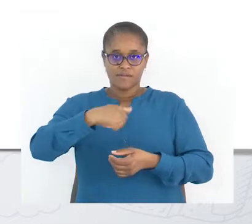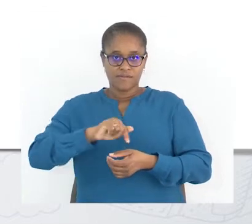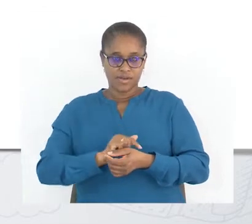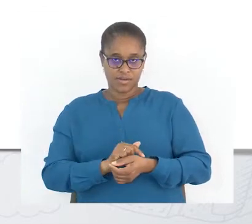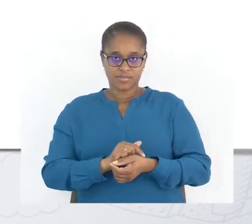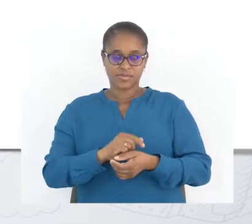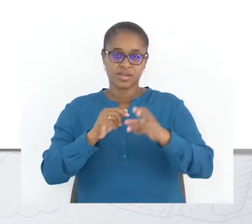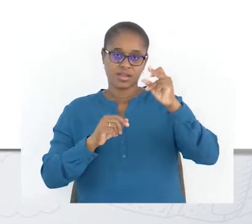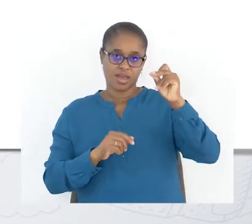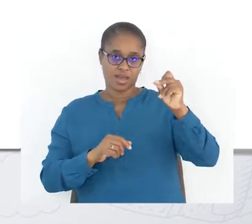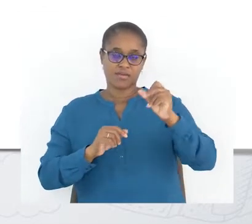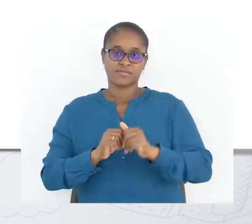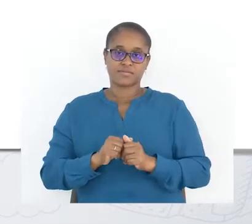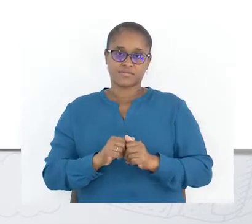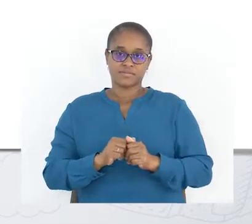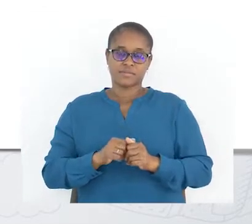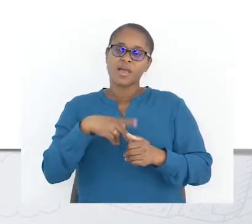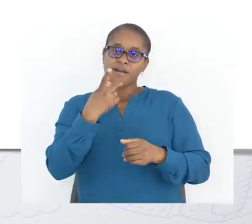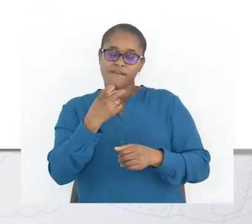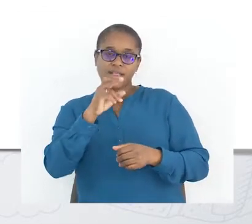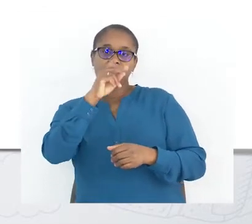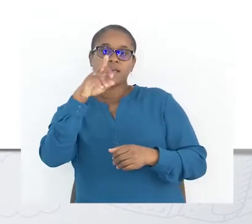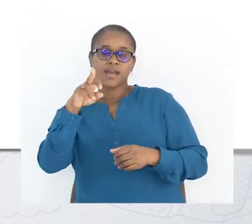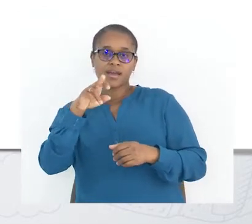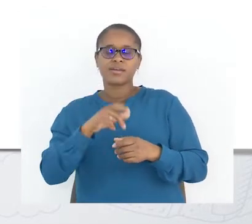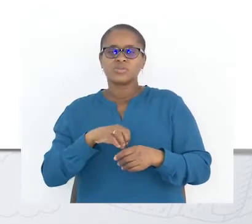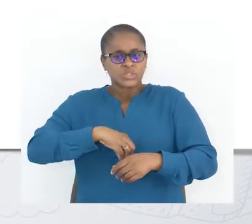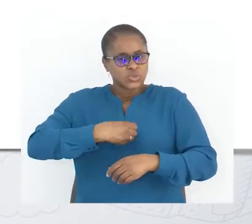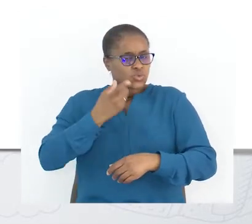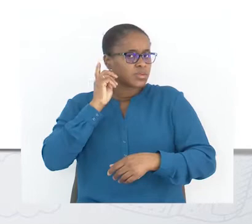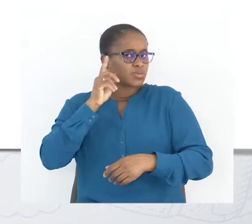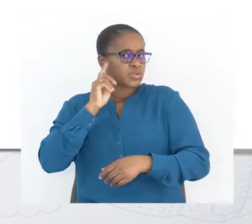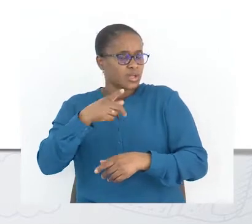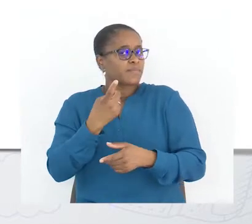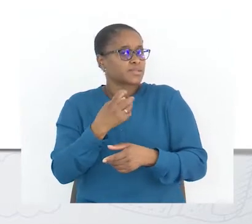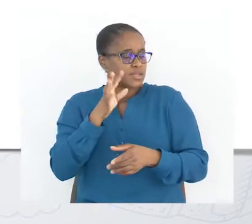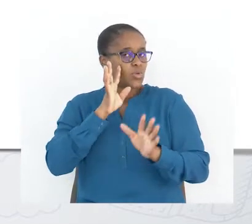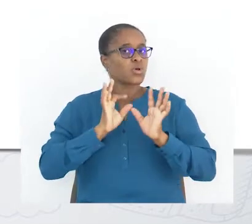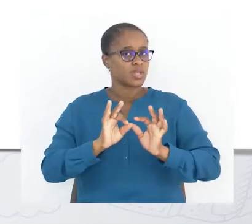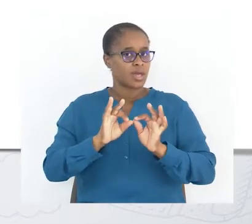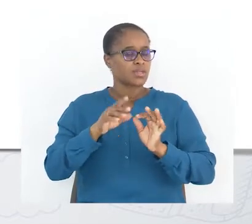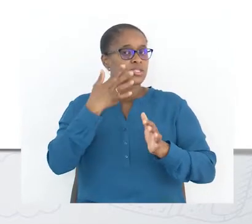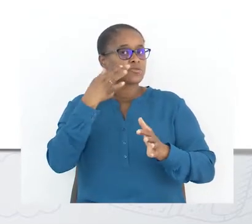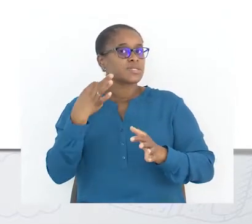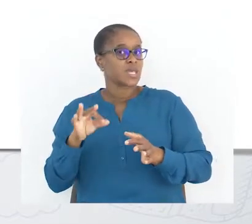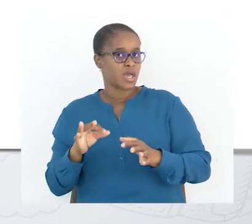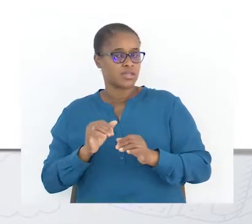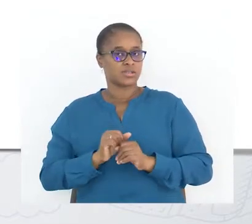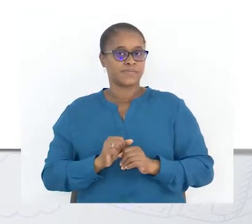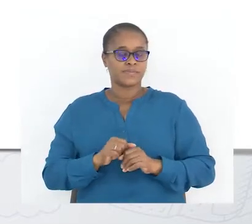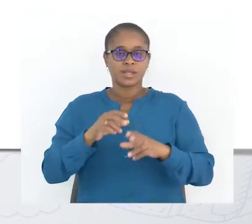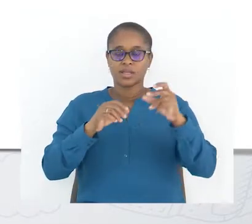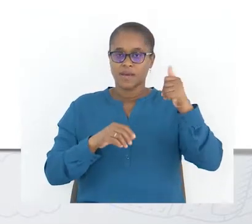F. Vamos à linha A. A falta de ar é um sintoma importante que precisa de